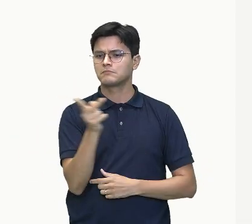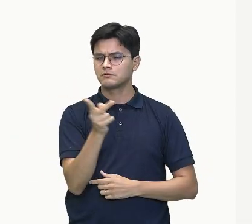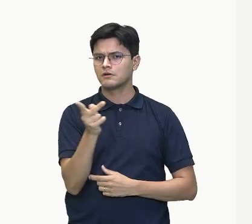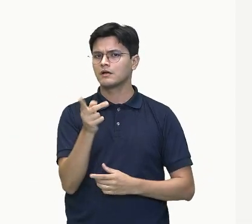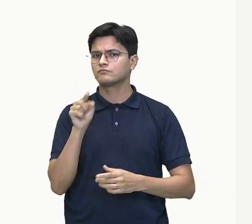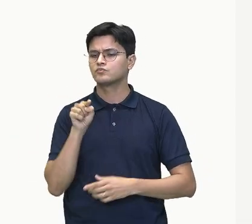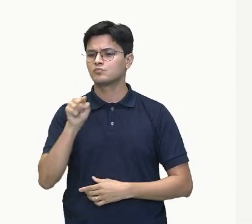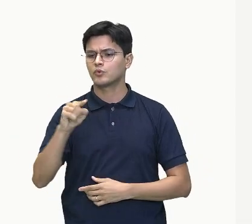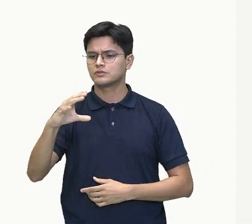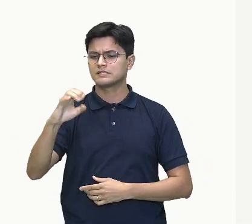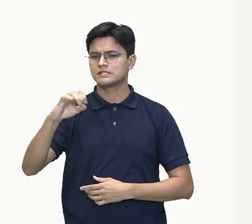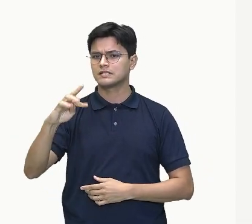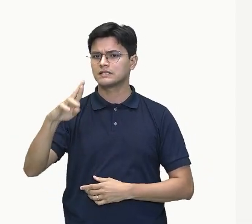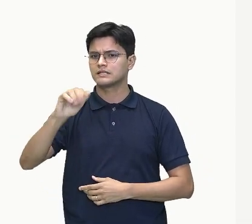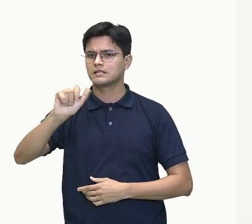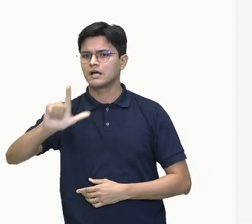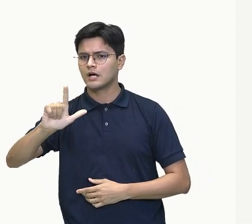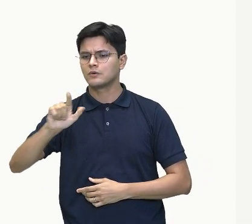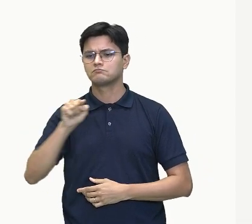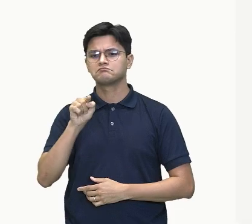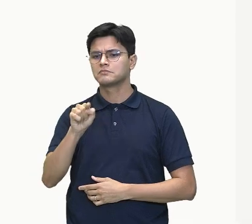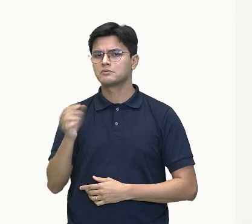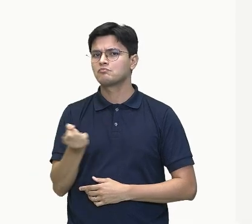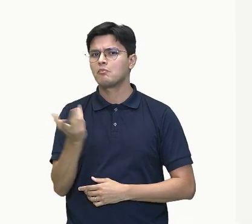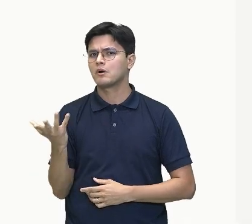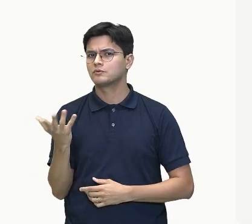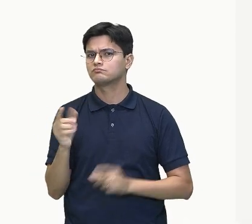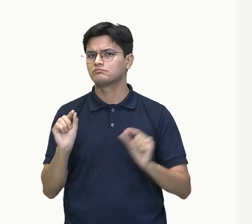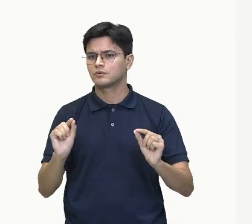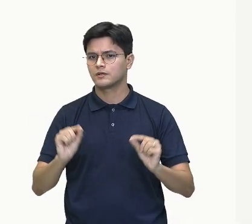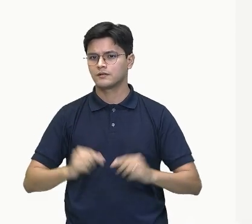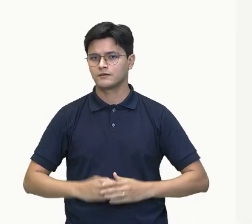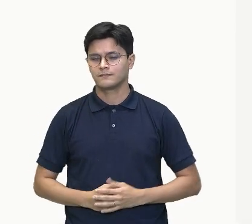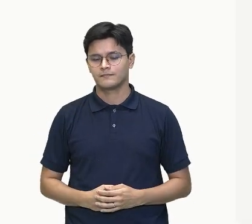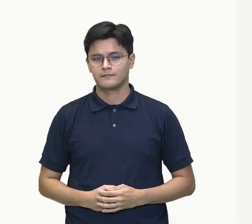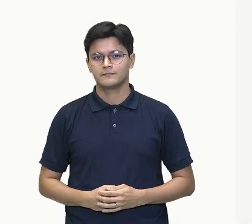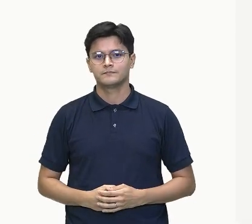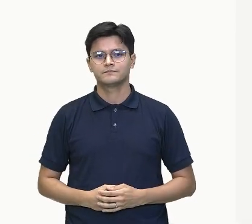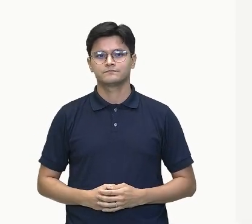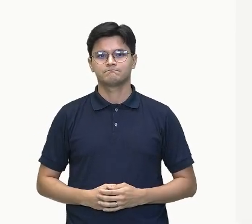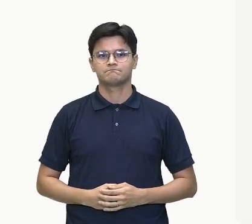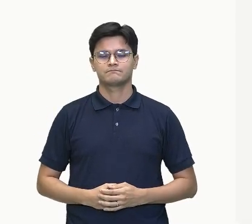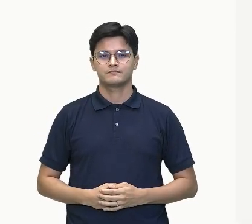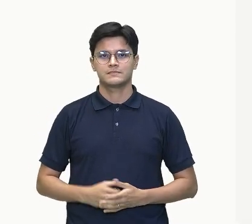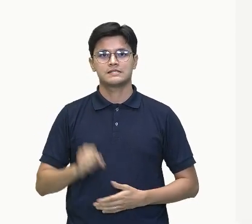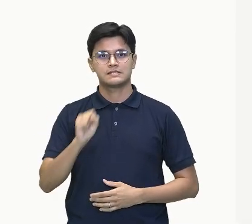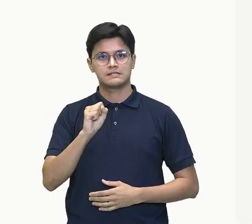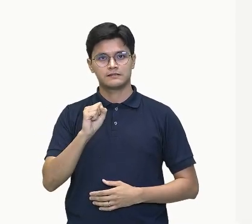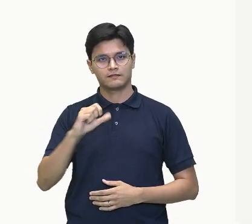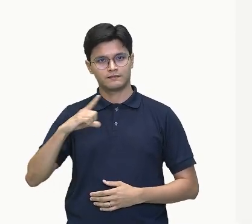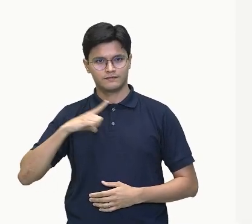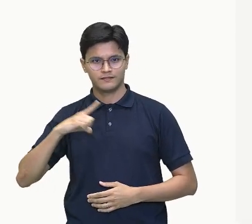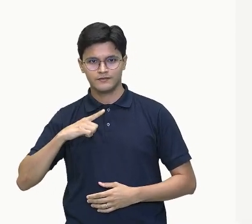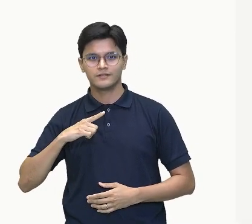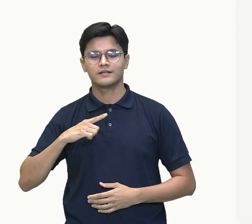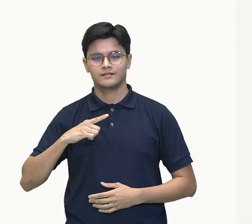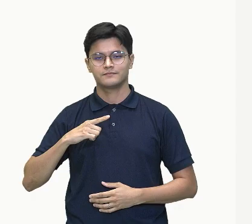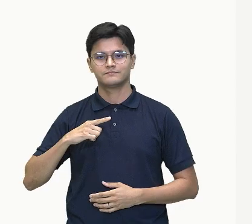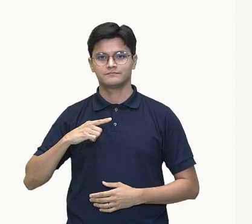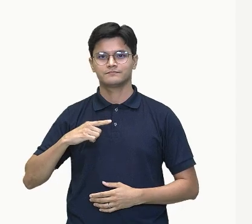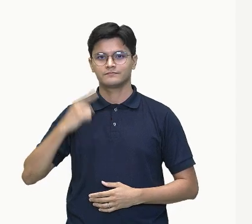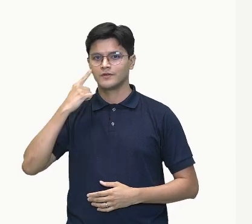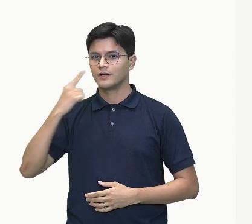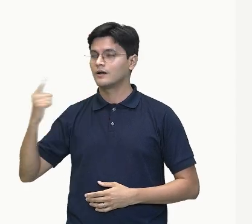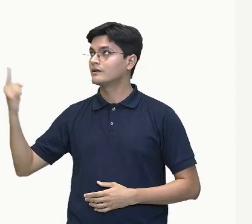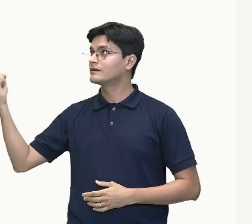centro. Se aqui eu tenho positivo 2, significa que a nossa medida aqui, ó, vai ser